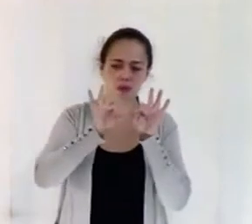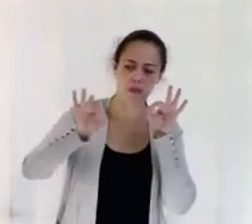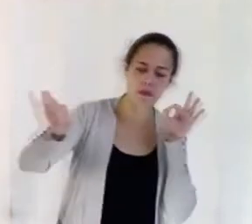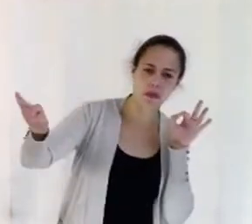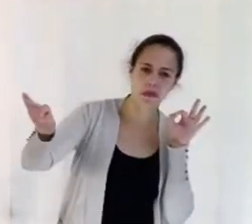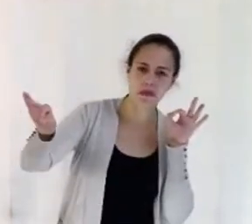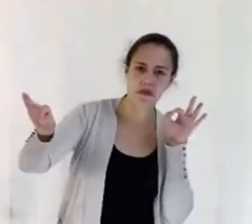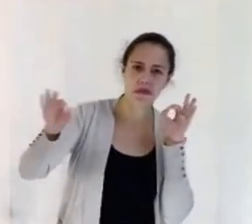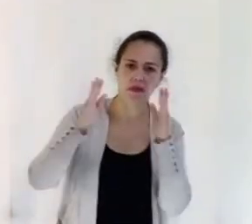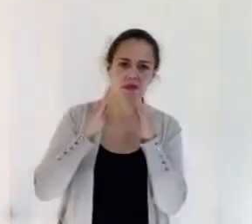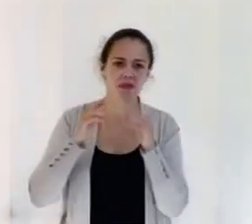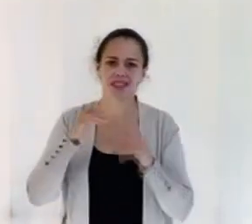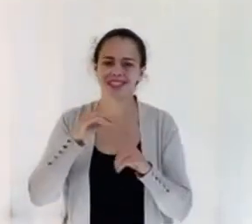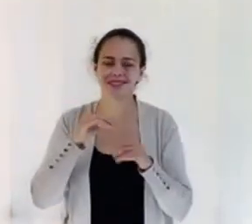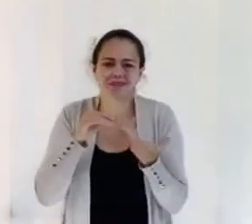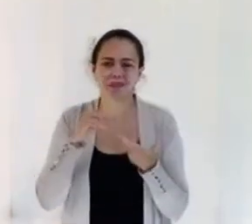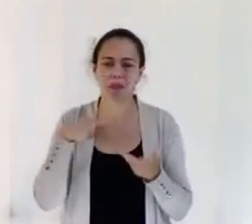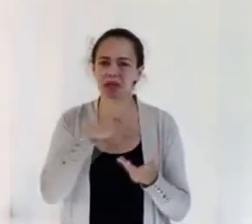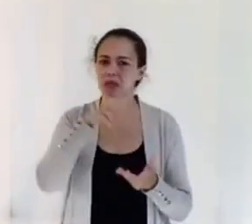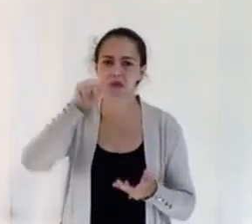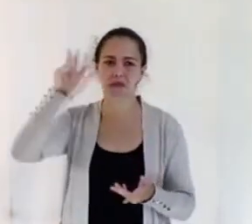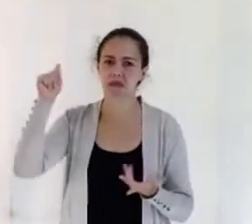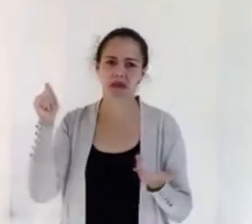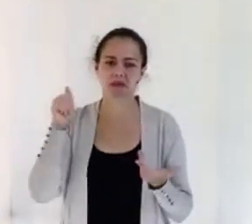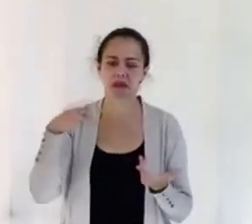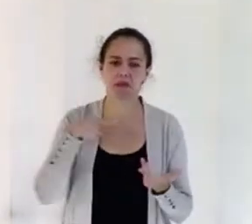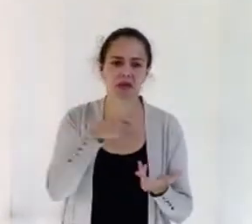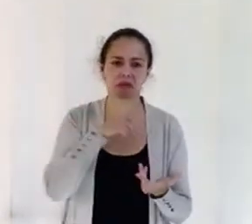igreja sem pastor e ovelha